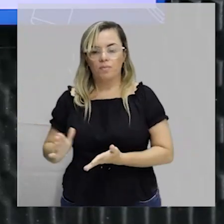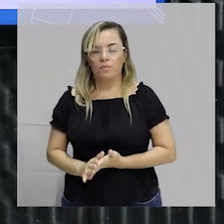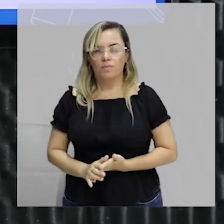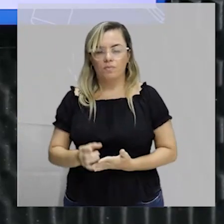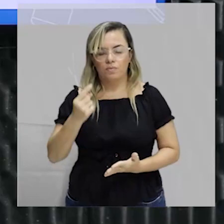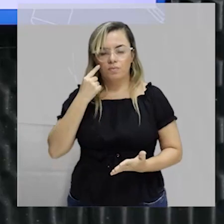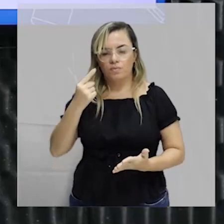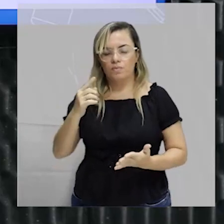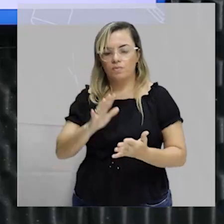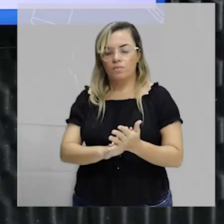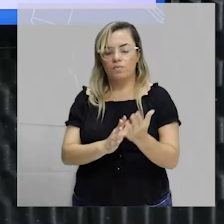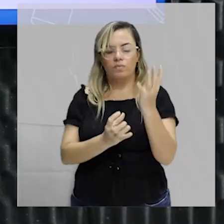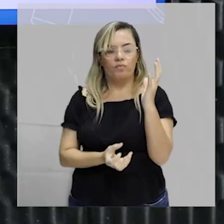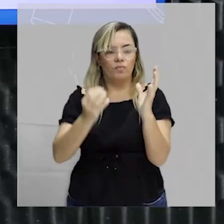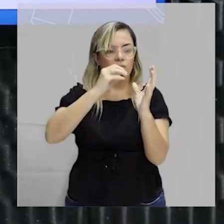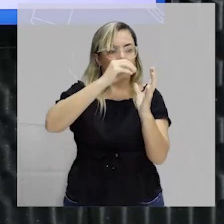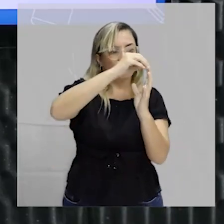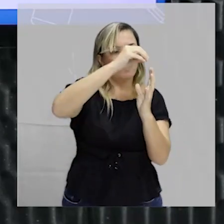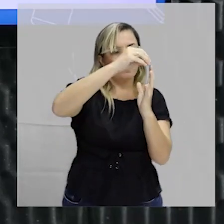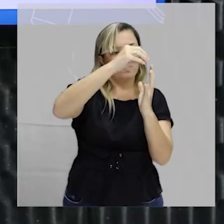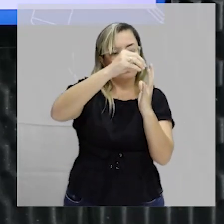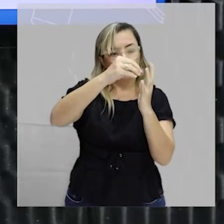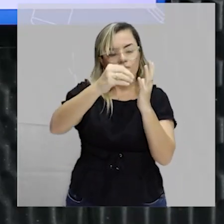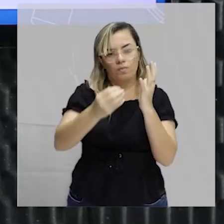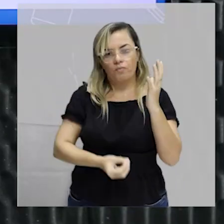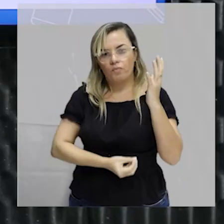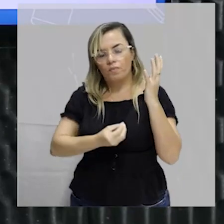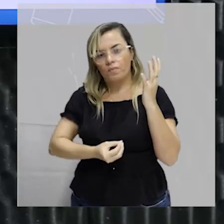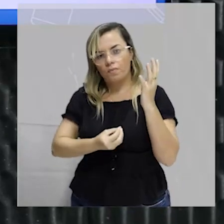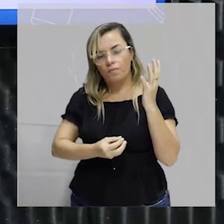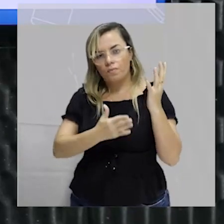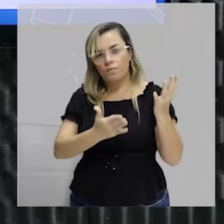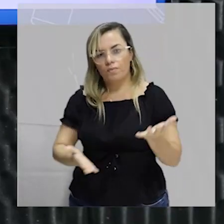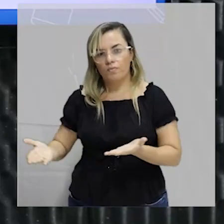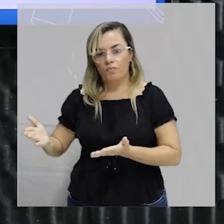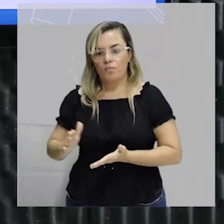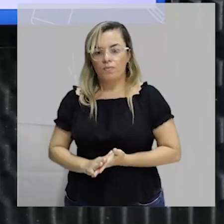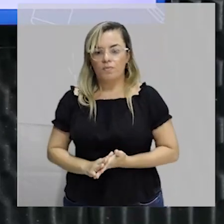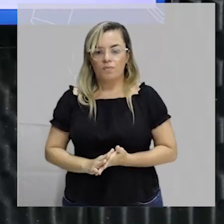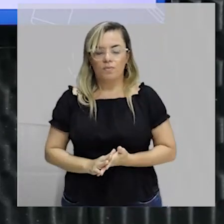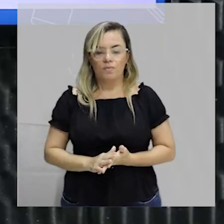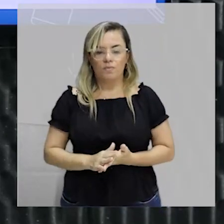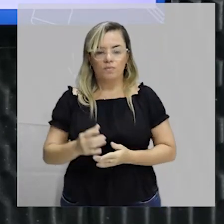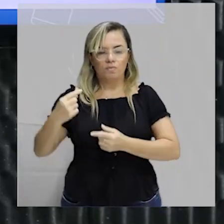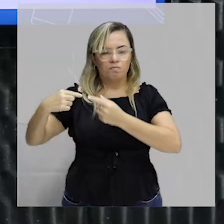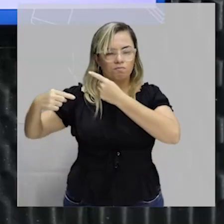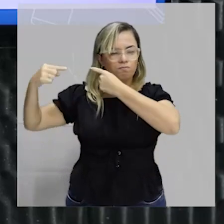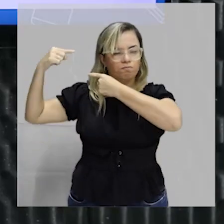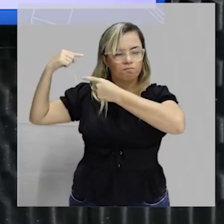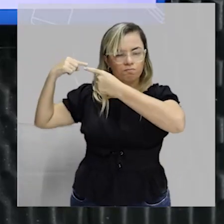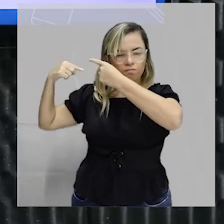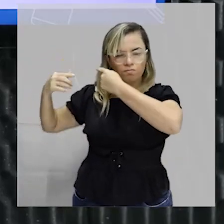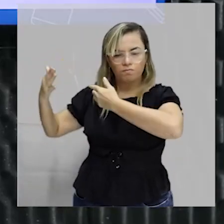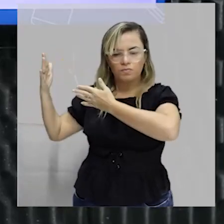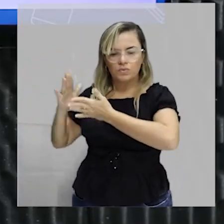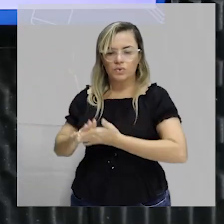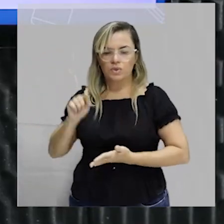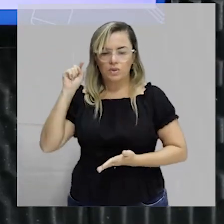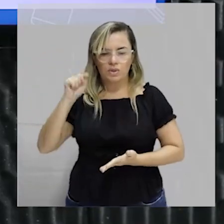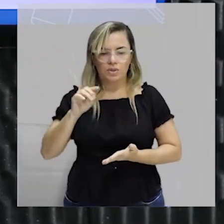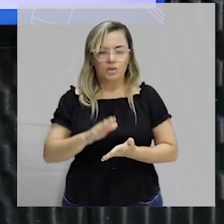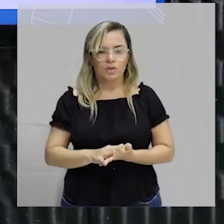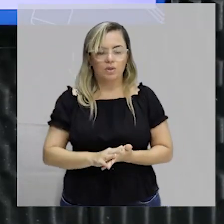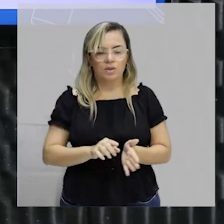espera que os dados bioquímicos tenham apontado entre os primatas atuais como nosso parente mais